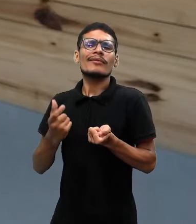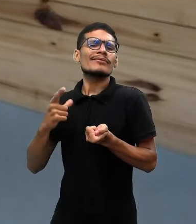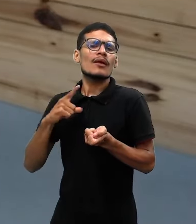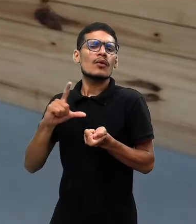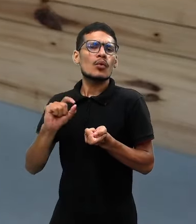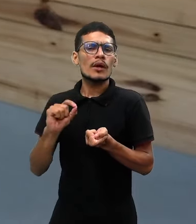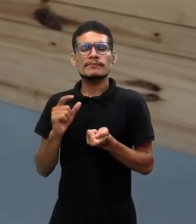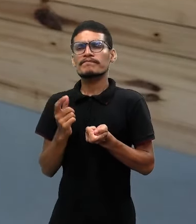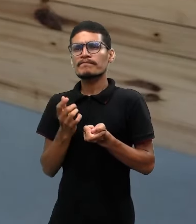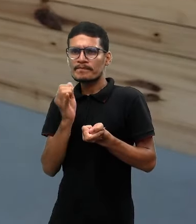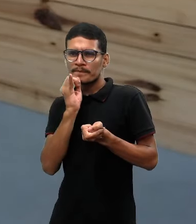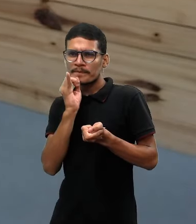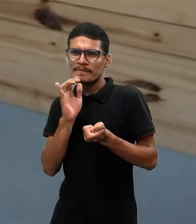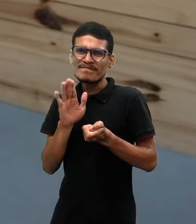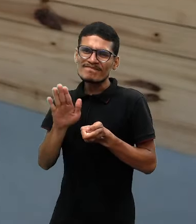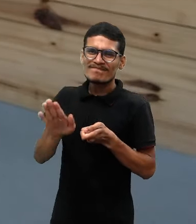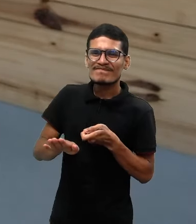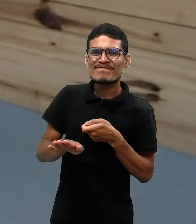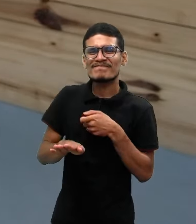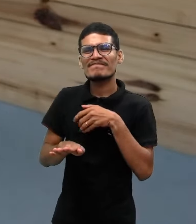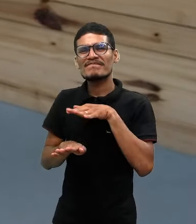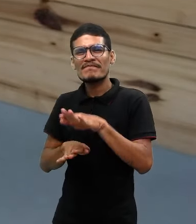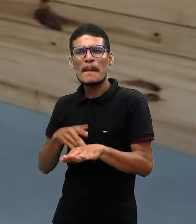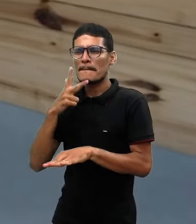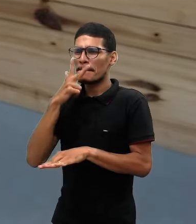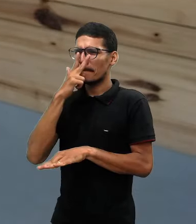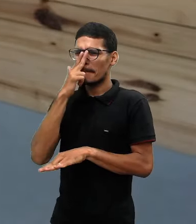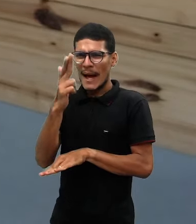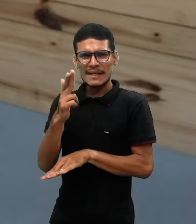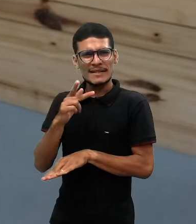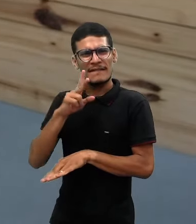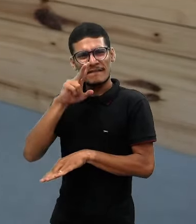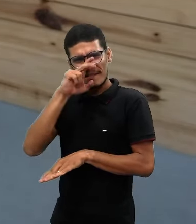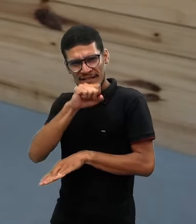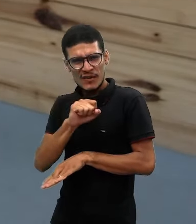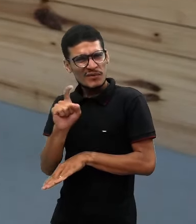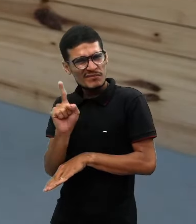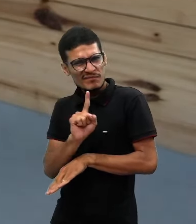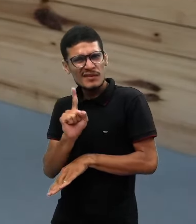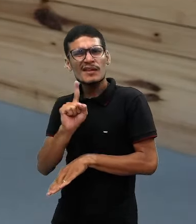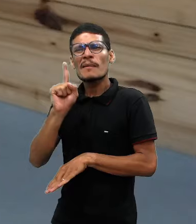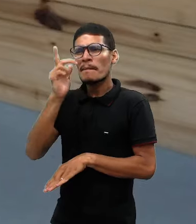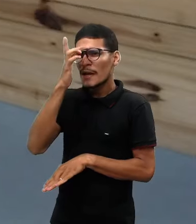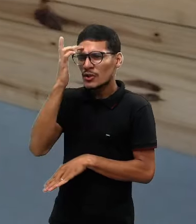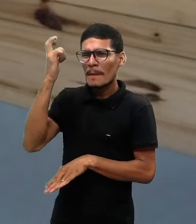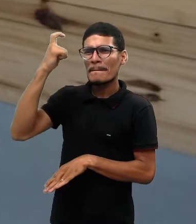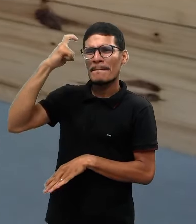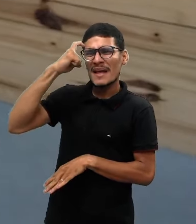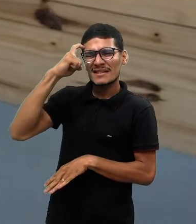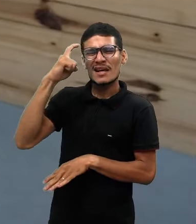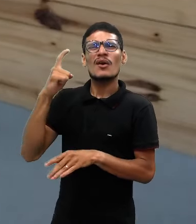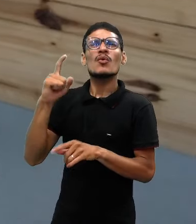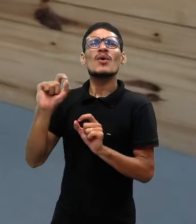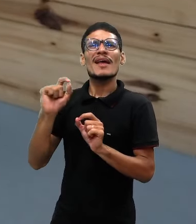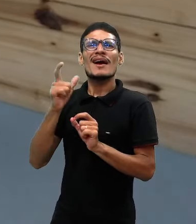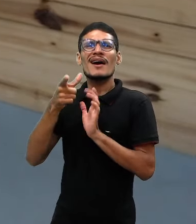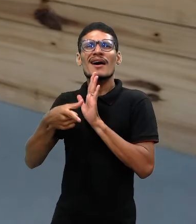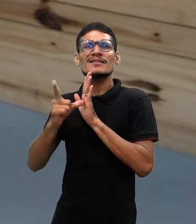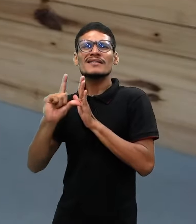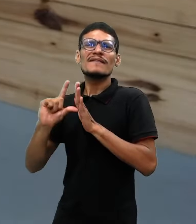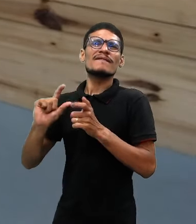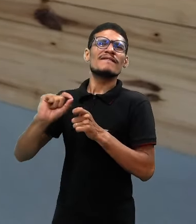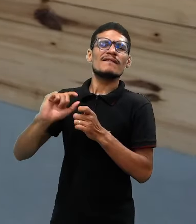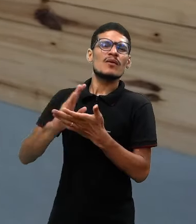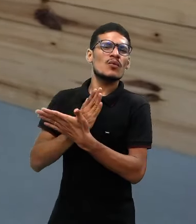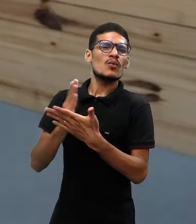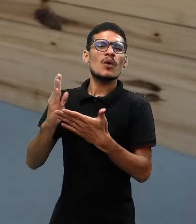essa pisada já não é tão intensa e as pessoas já pensam um pouco mais antes de agir, mas isso não quer dizer que essas pessoas